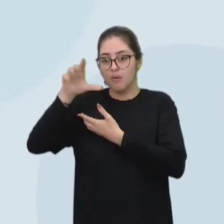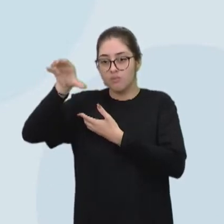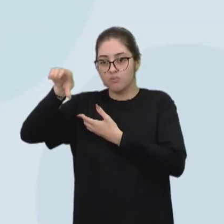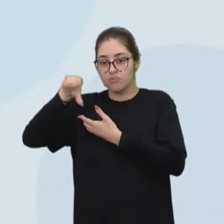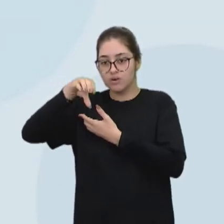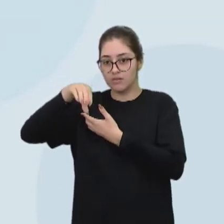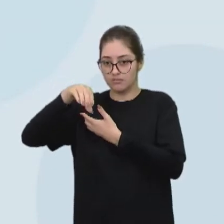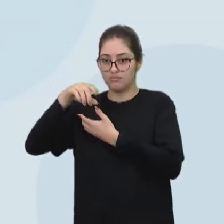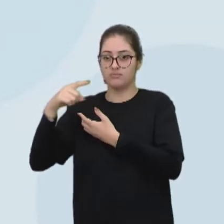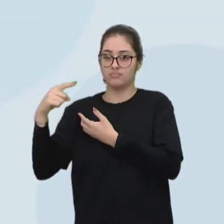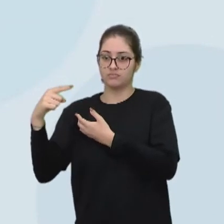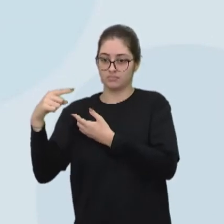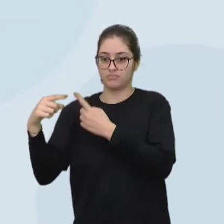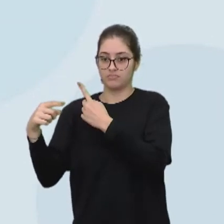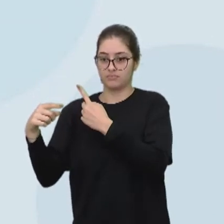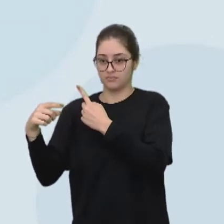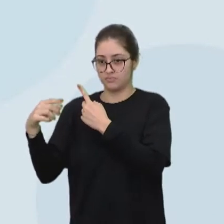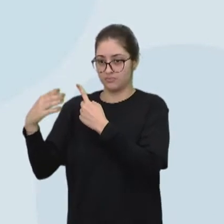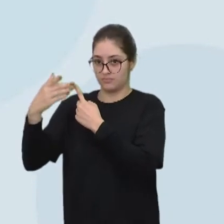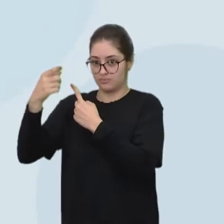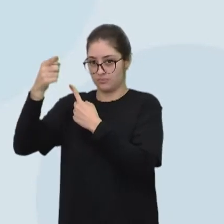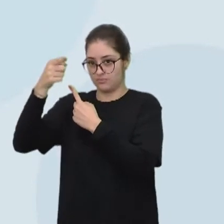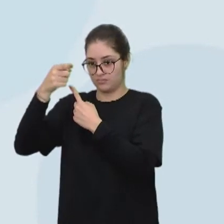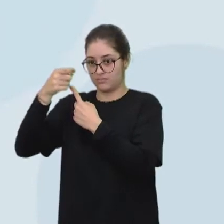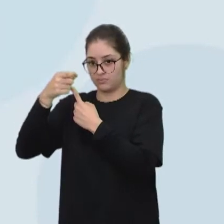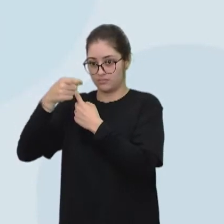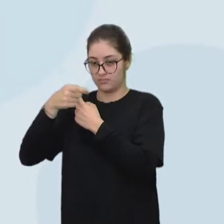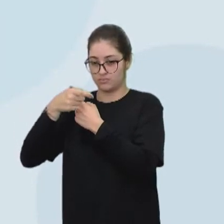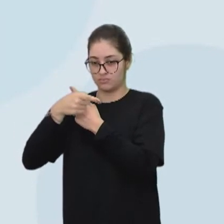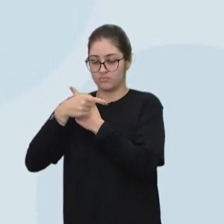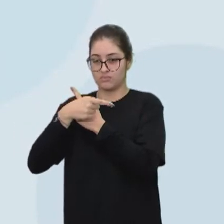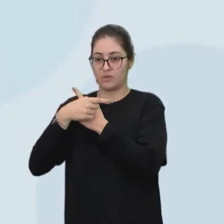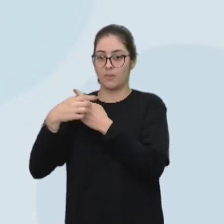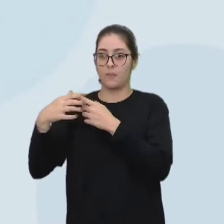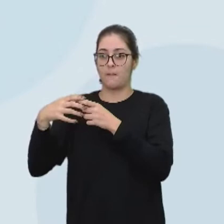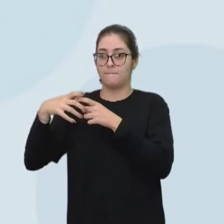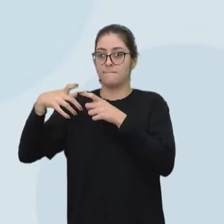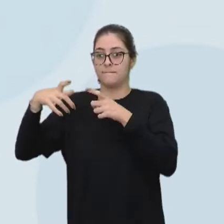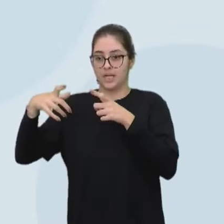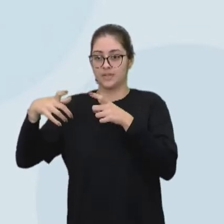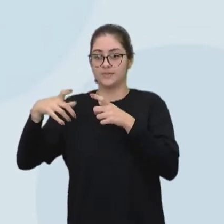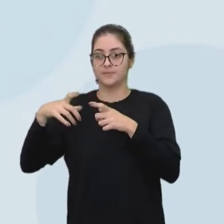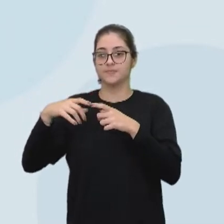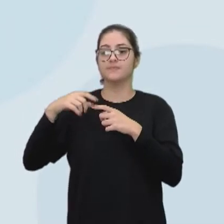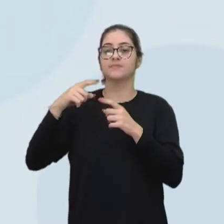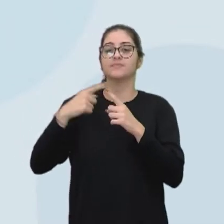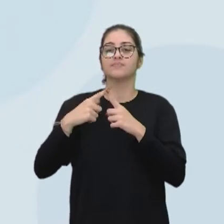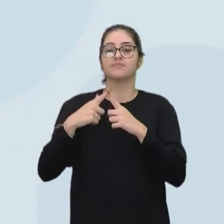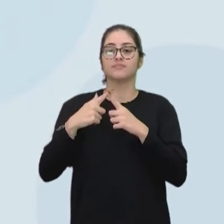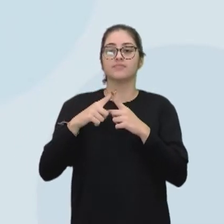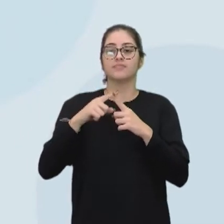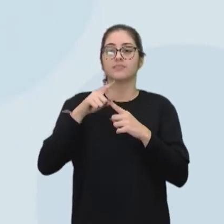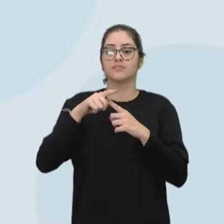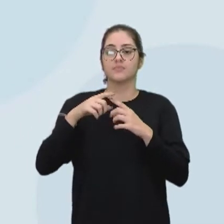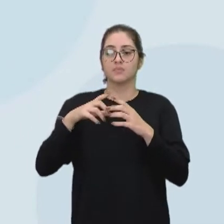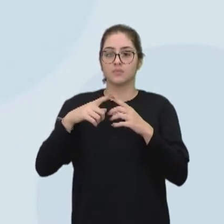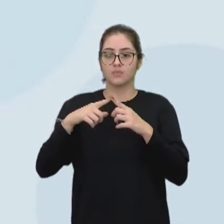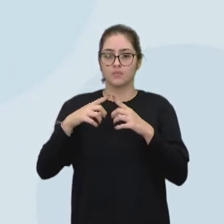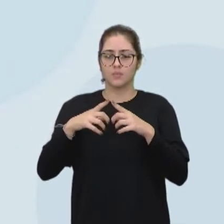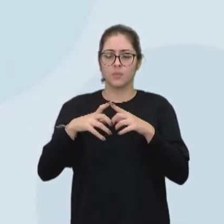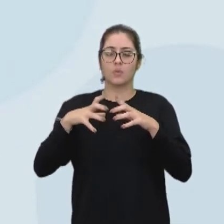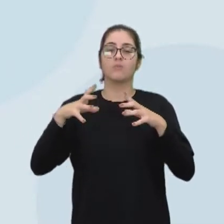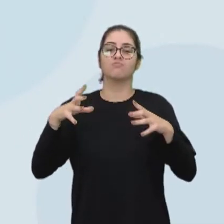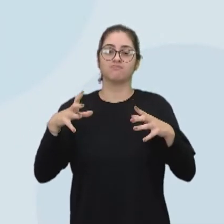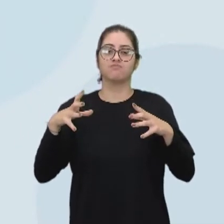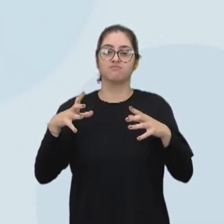rio, né, e como ele aumenta aí a lama, né, no leito do rio, porque a barragem ela acabou cedendo, né, e